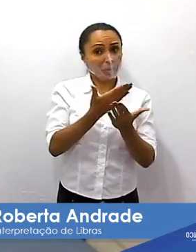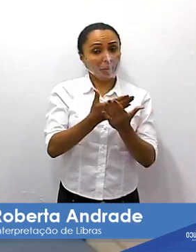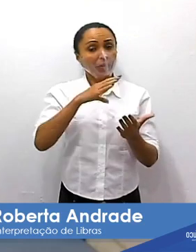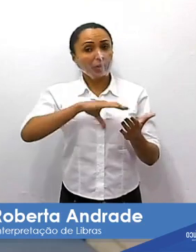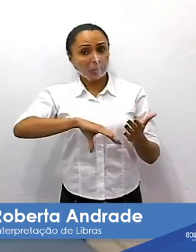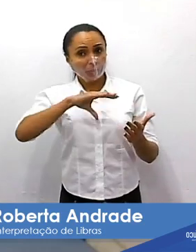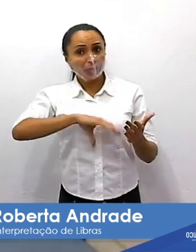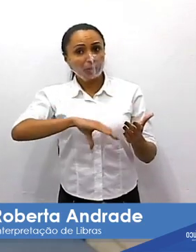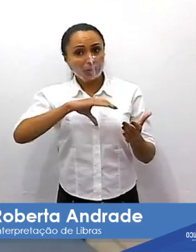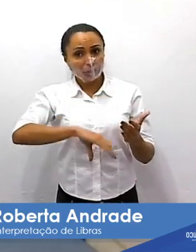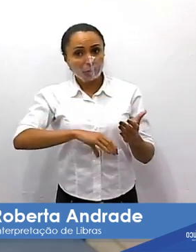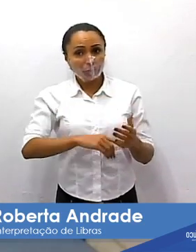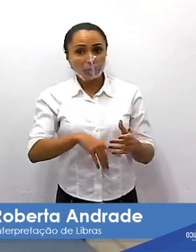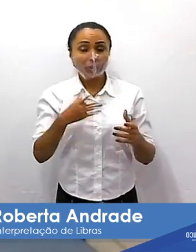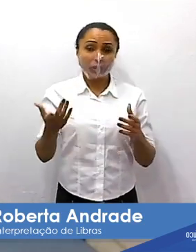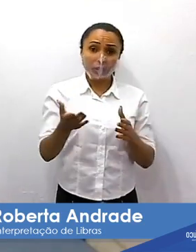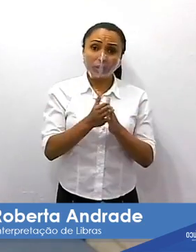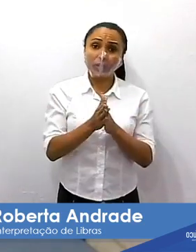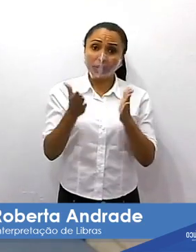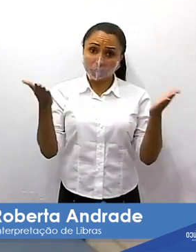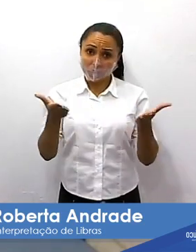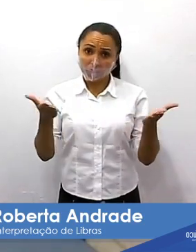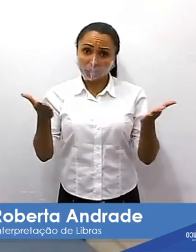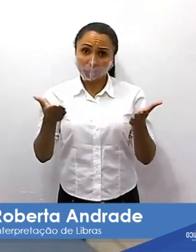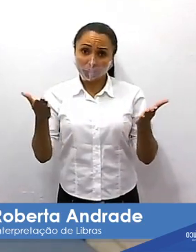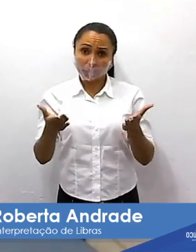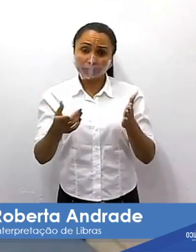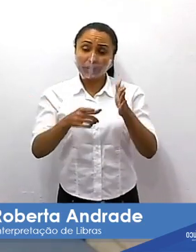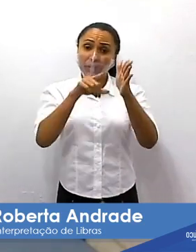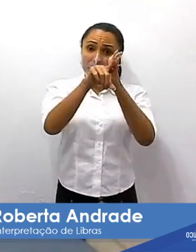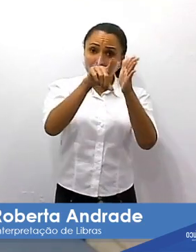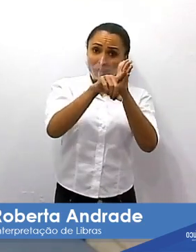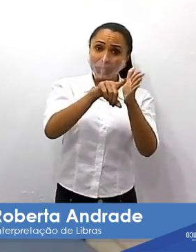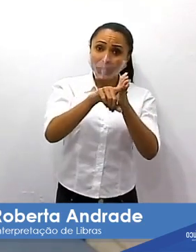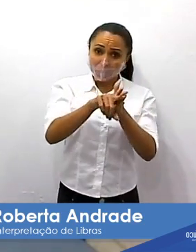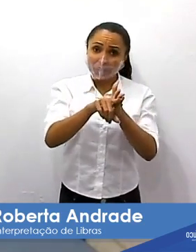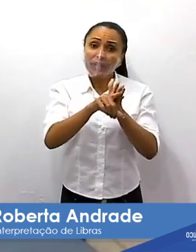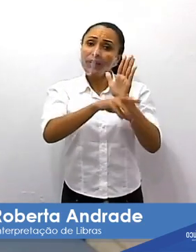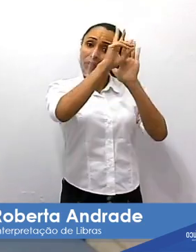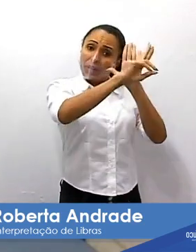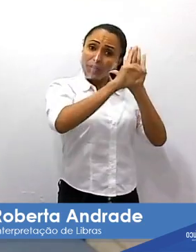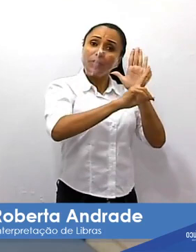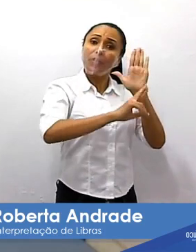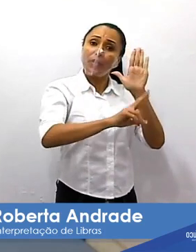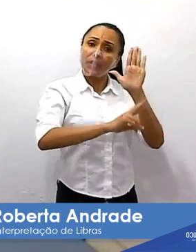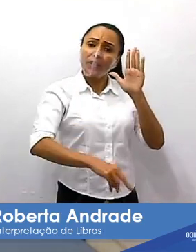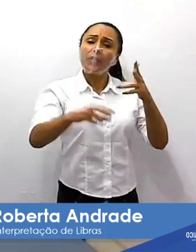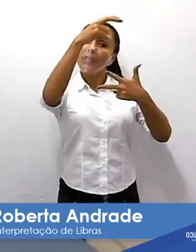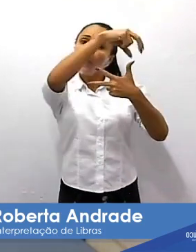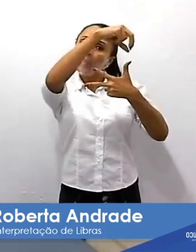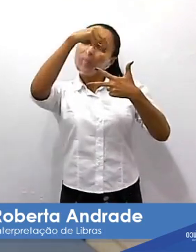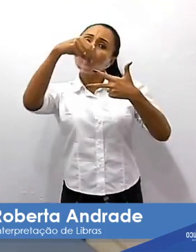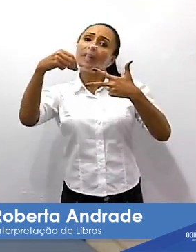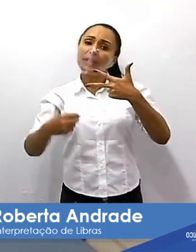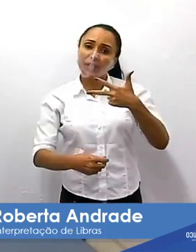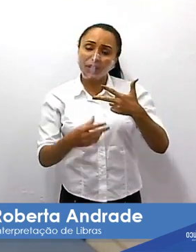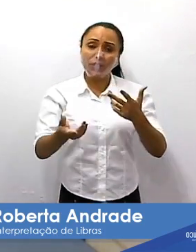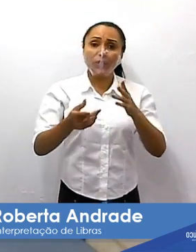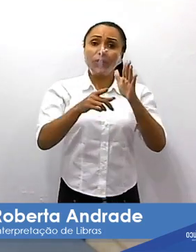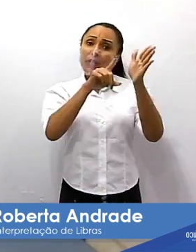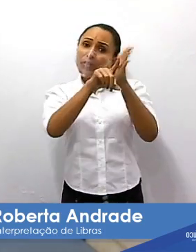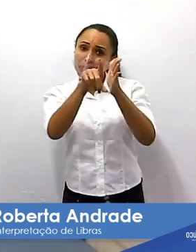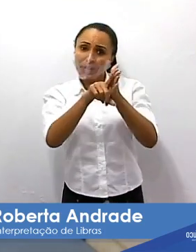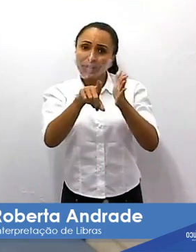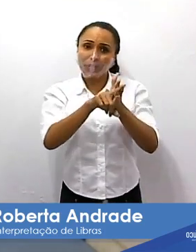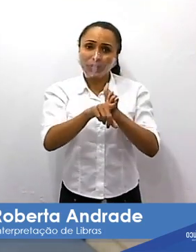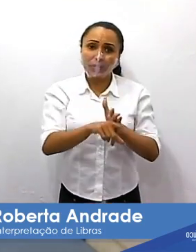língua portuguesa, dessa vez resolução de questões. Vamos mexer com o Enem, vamos mexer com as questões